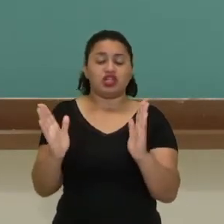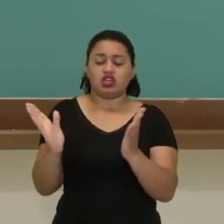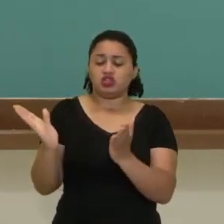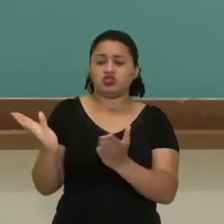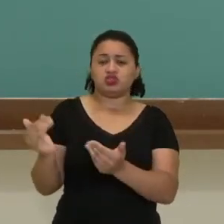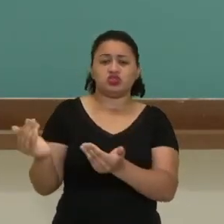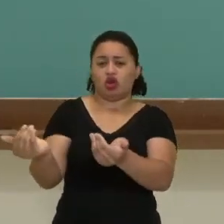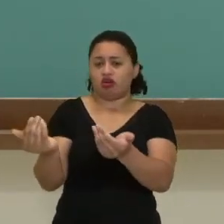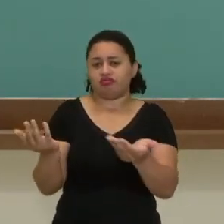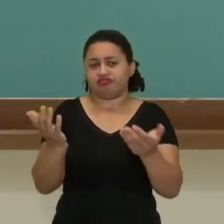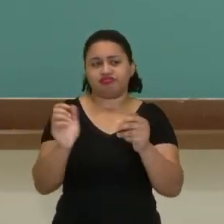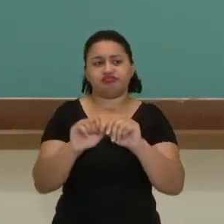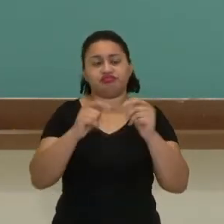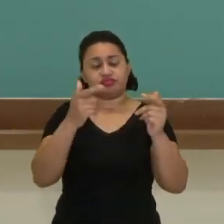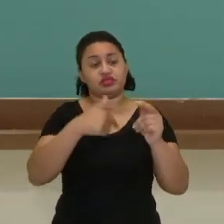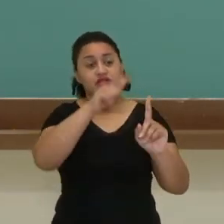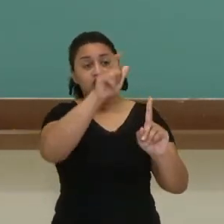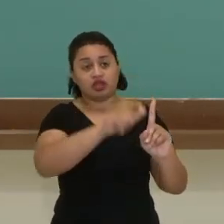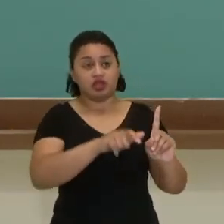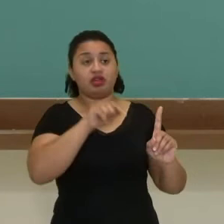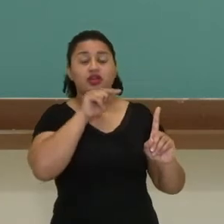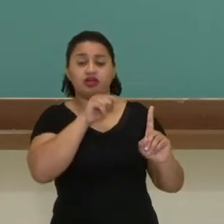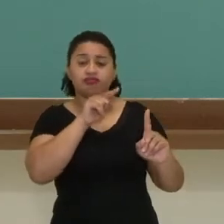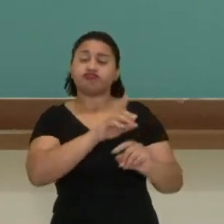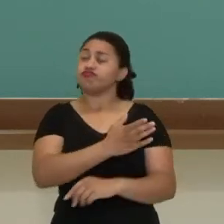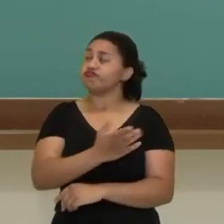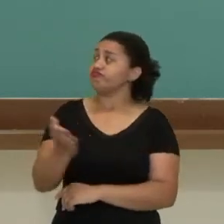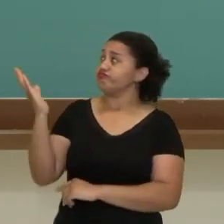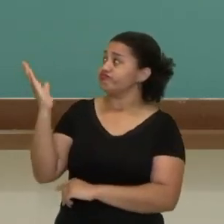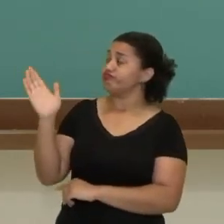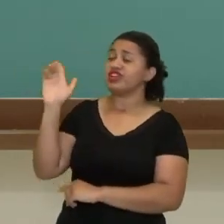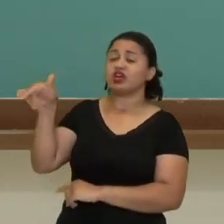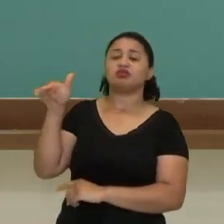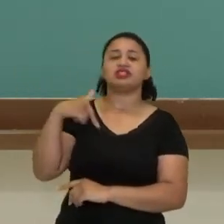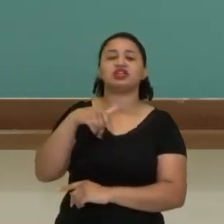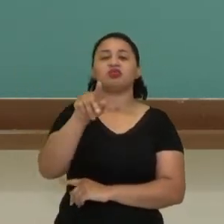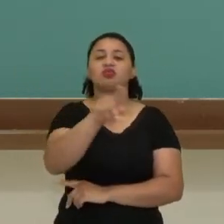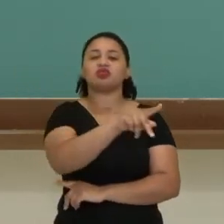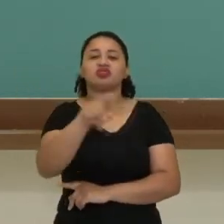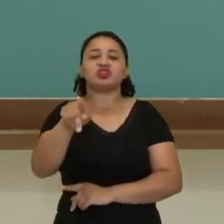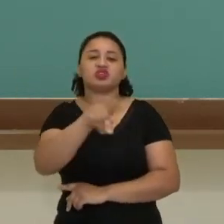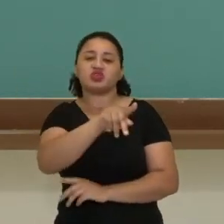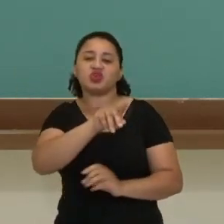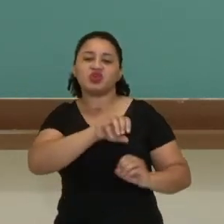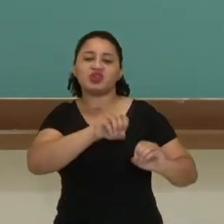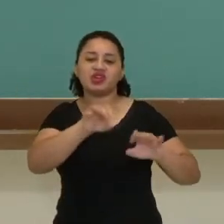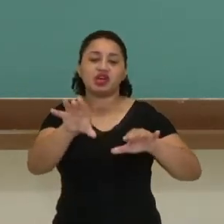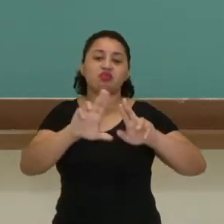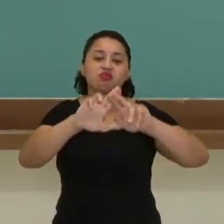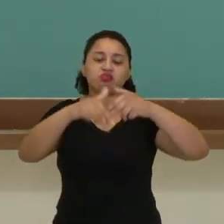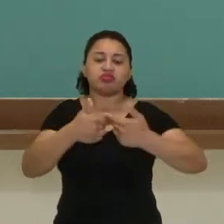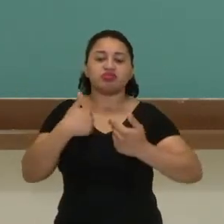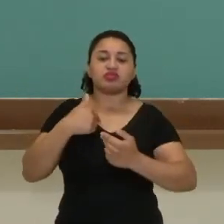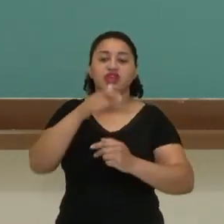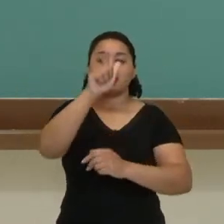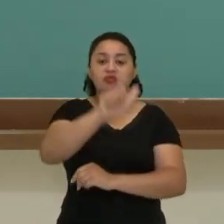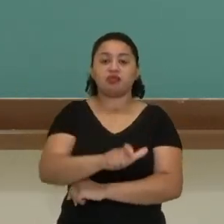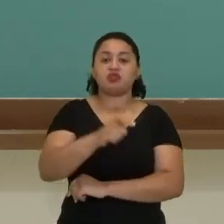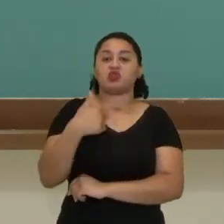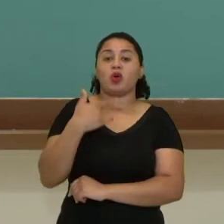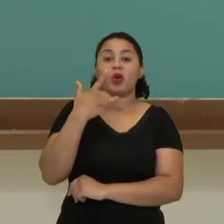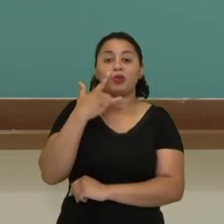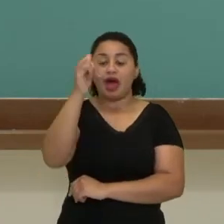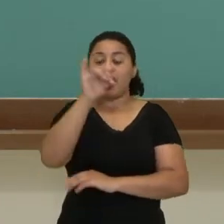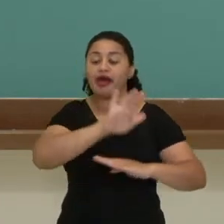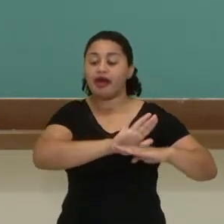novos. Então eles tiveram na figura de Edouard Manet como se fosse um mentor. Por isso a figura do paterna, do cara que vai